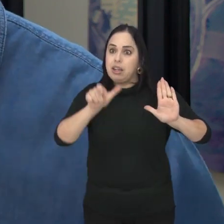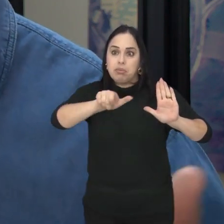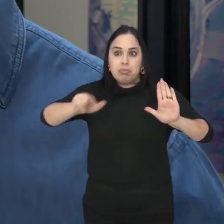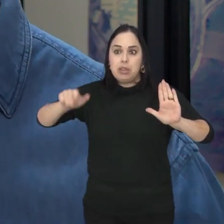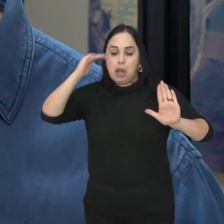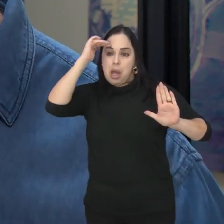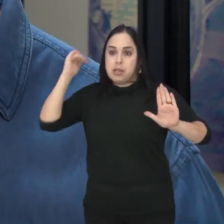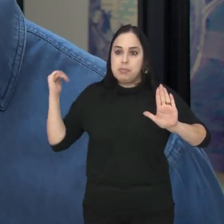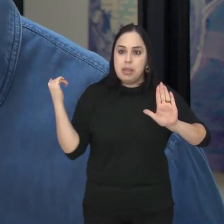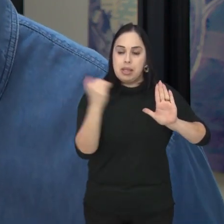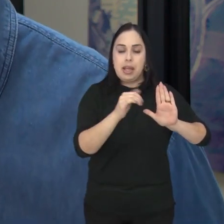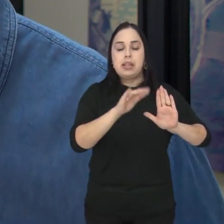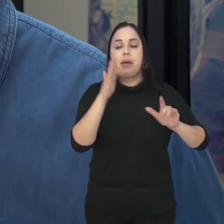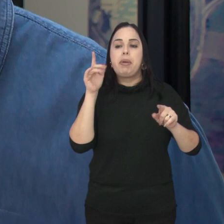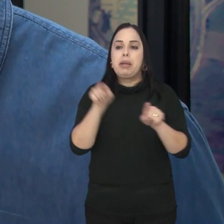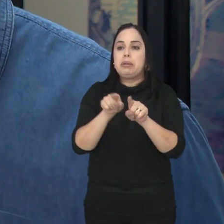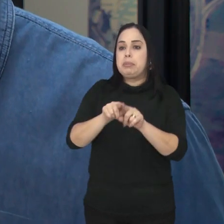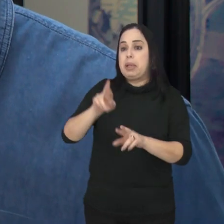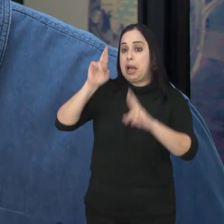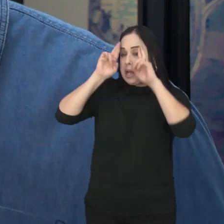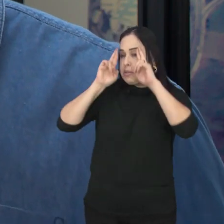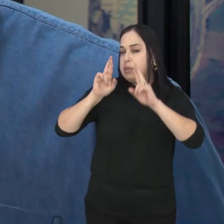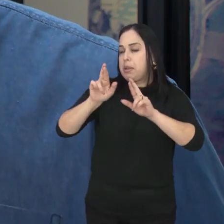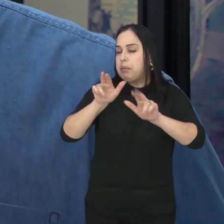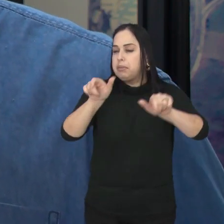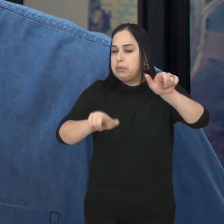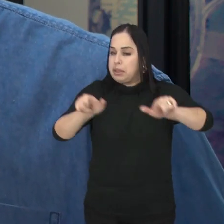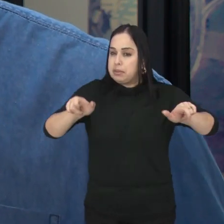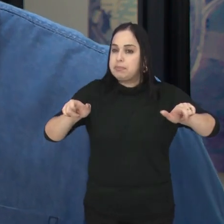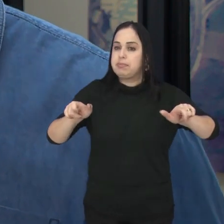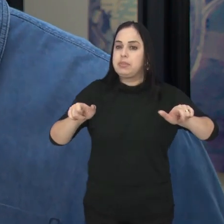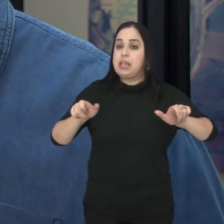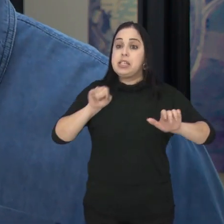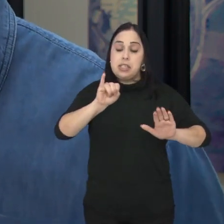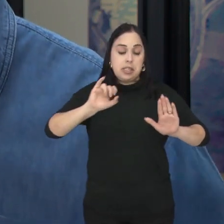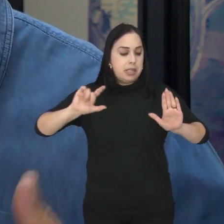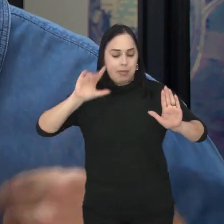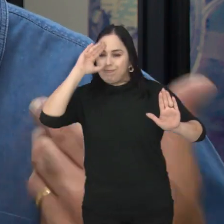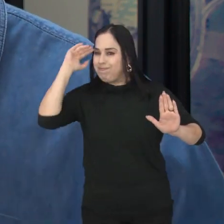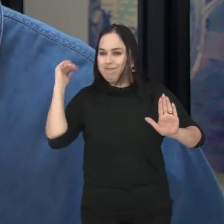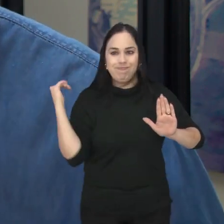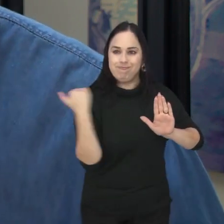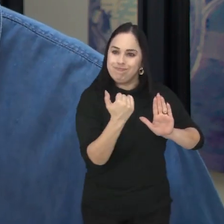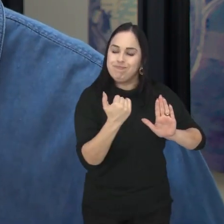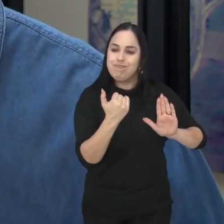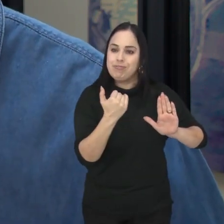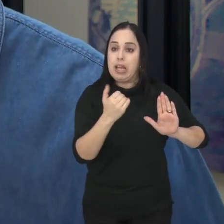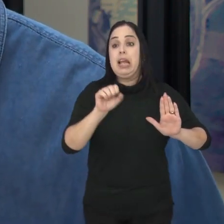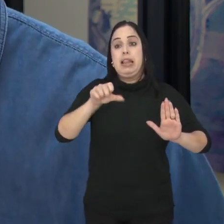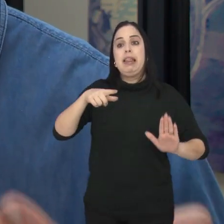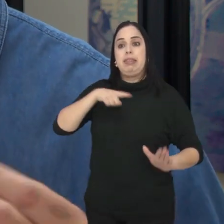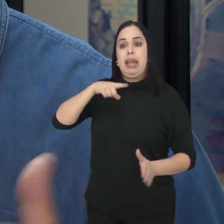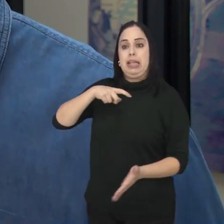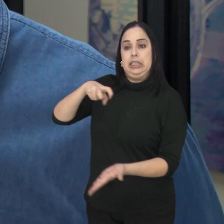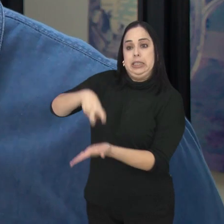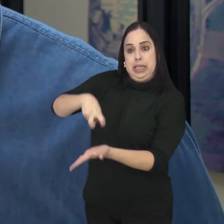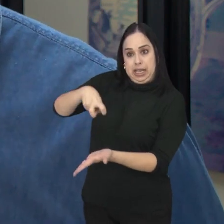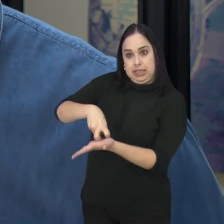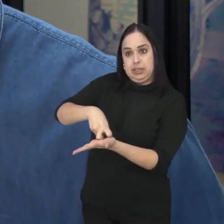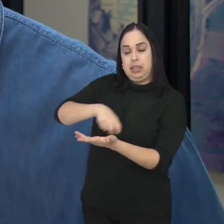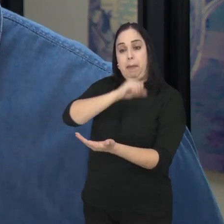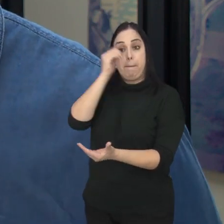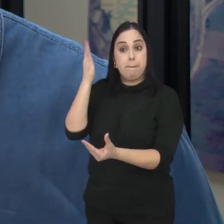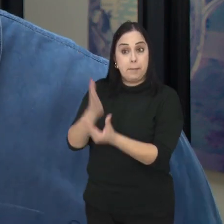Para cada um respeitar o outro, saber que tem que ser feito assim, que se você infringir essas regras, você é